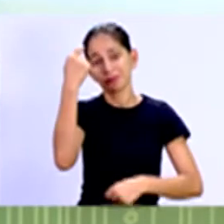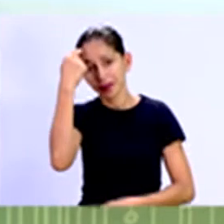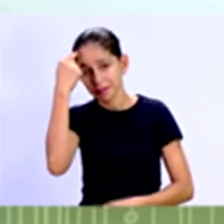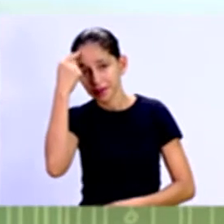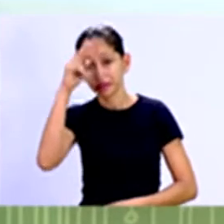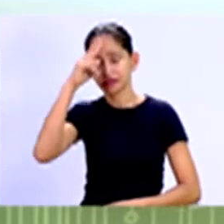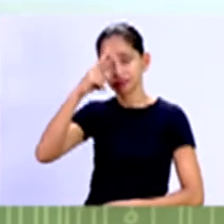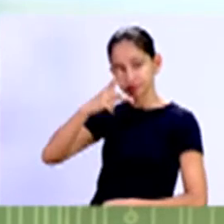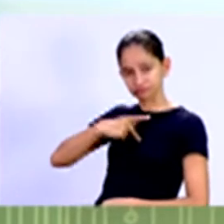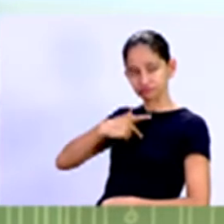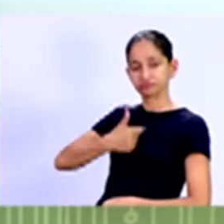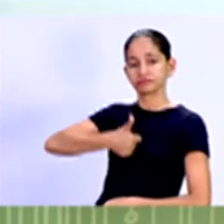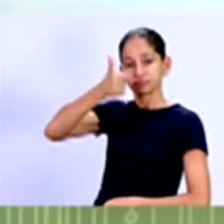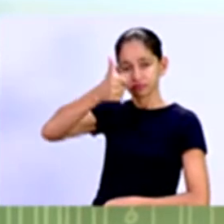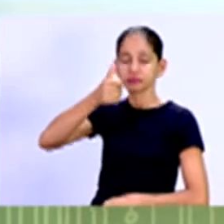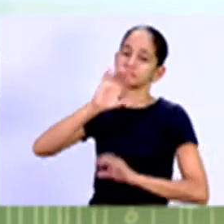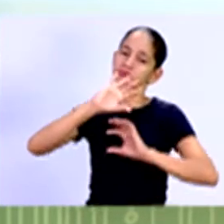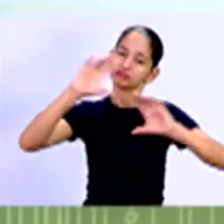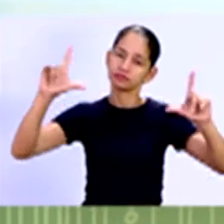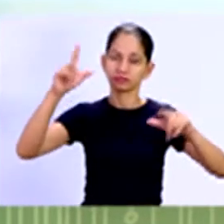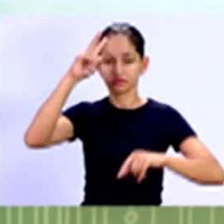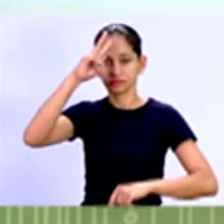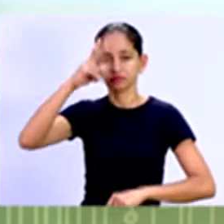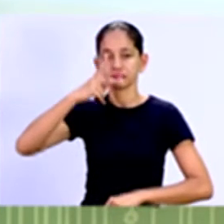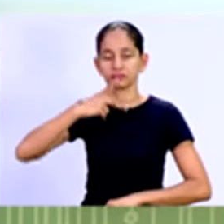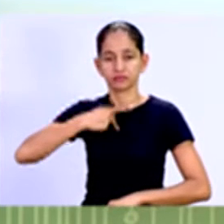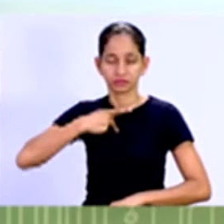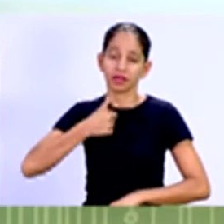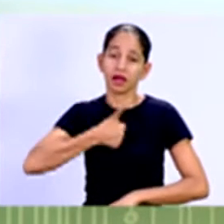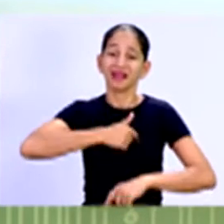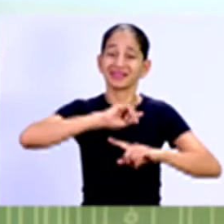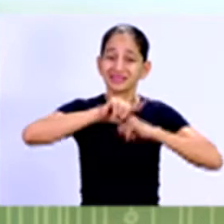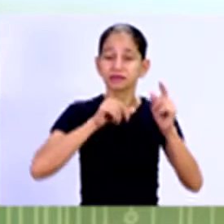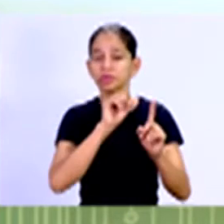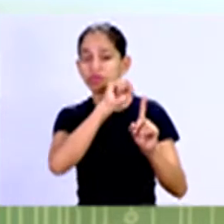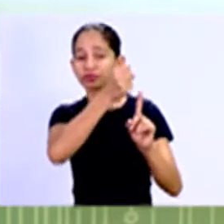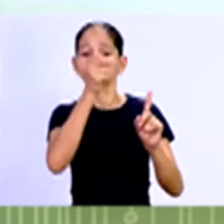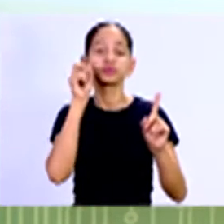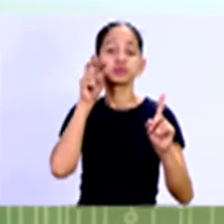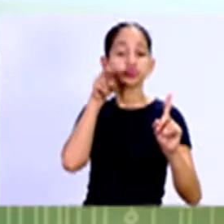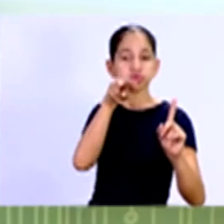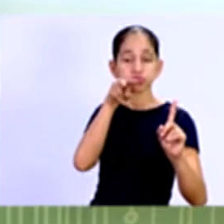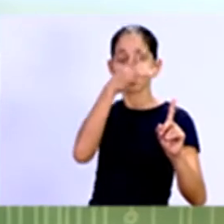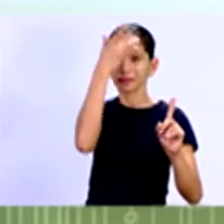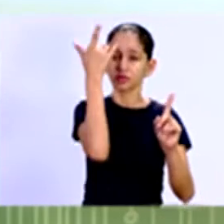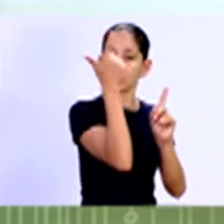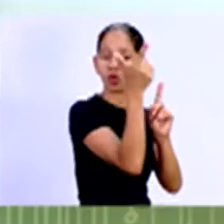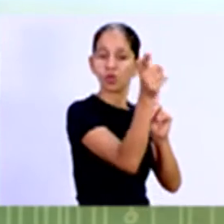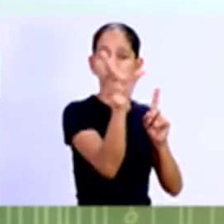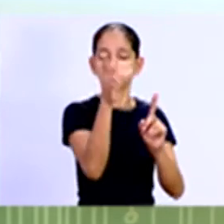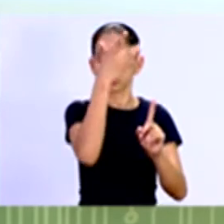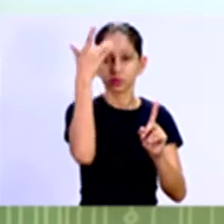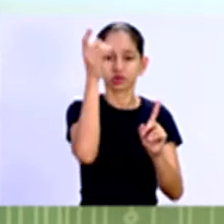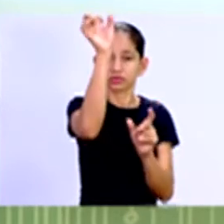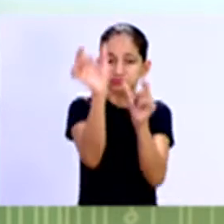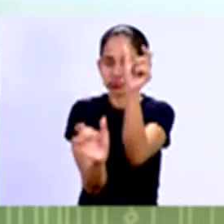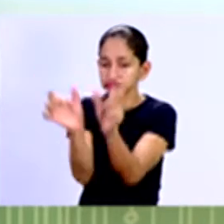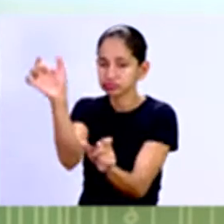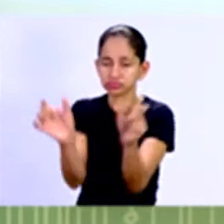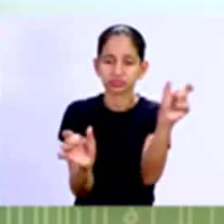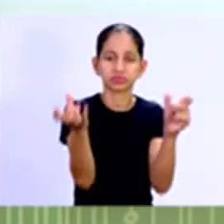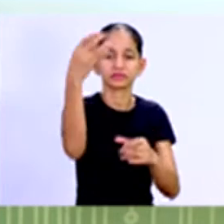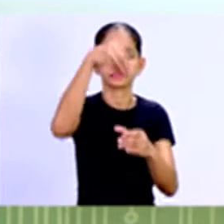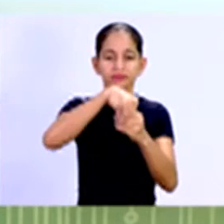em mim. É claro que a gente não vai deixar de pensar na gente, mas nós temos que pensar na sociedade que nós fazemos parte,